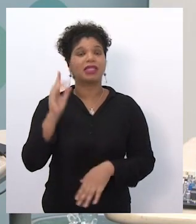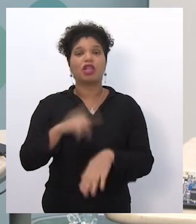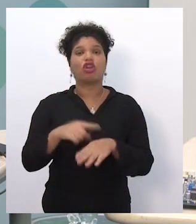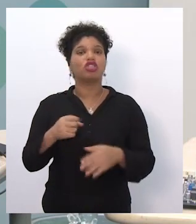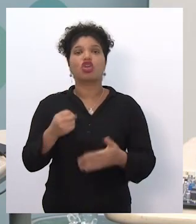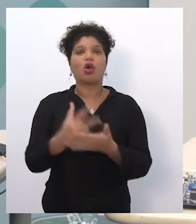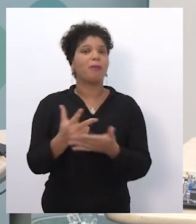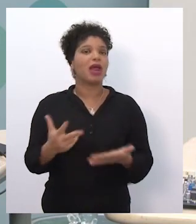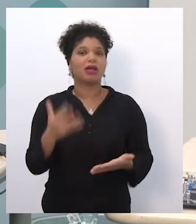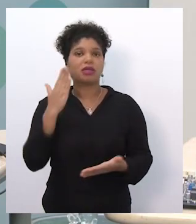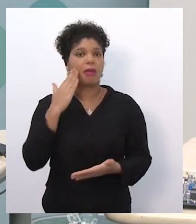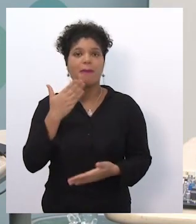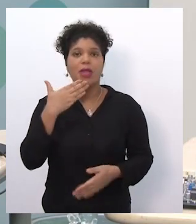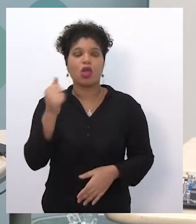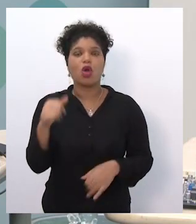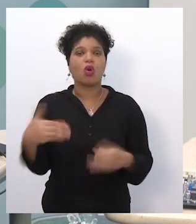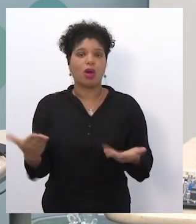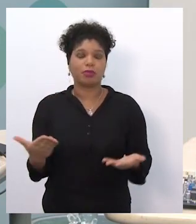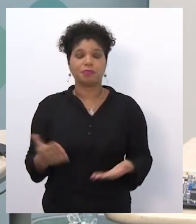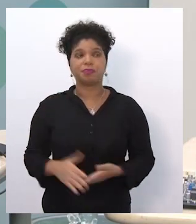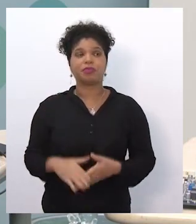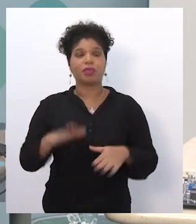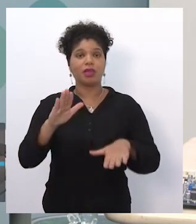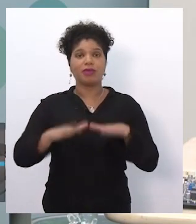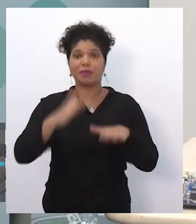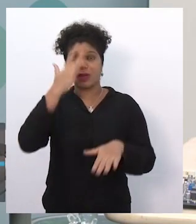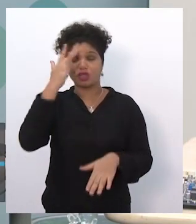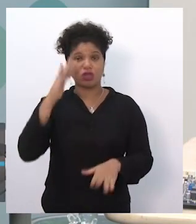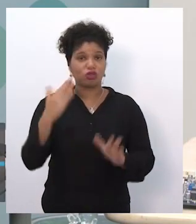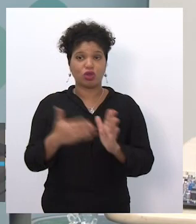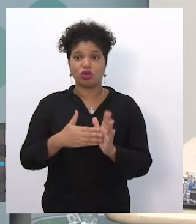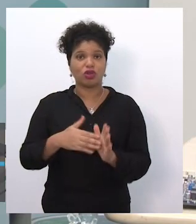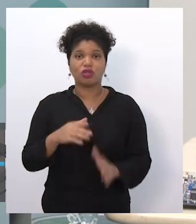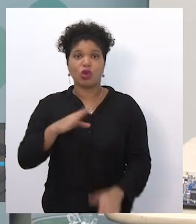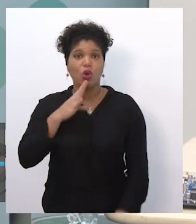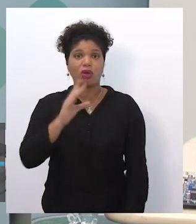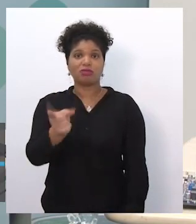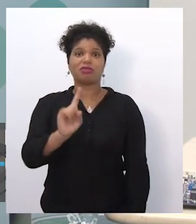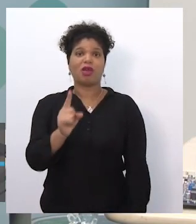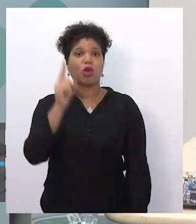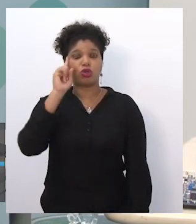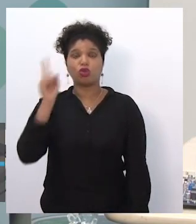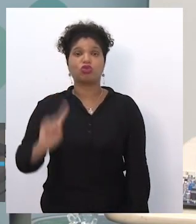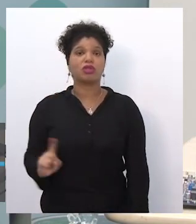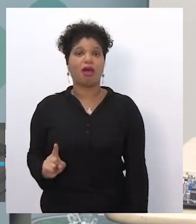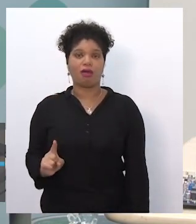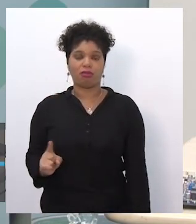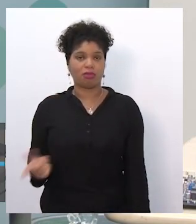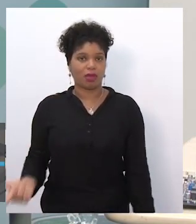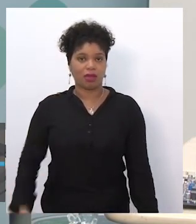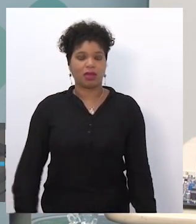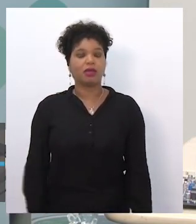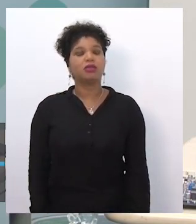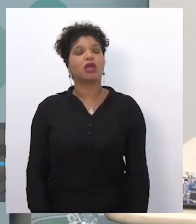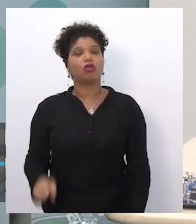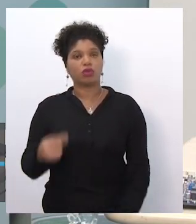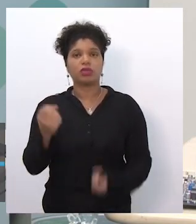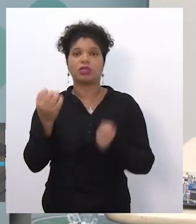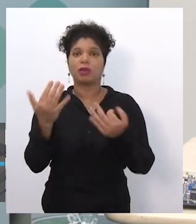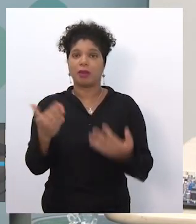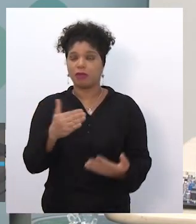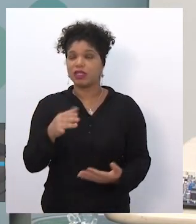saberem o que tem. Porque, por exemplo, tem muitas pessoas que não conhecem, não sabem. Então, a gente está falando aqui, lembrando sempre que